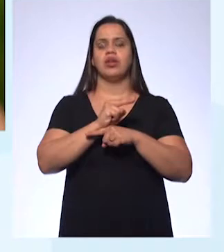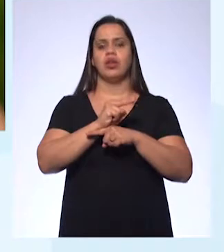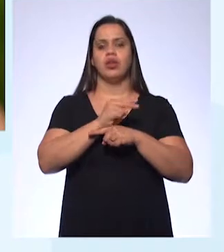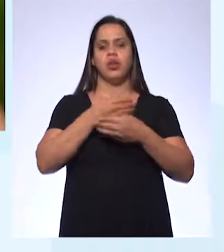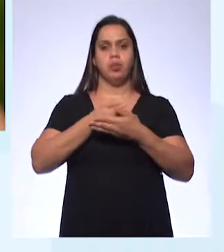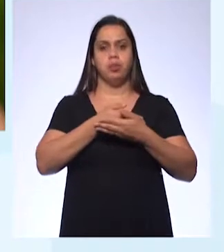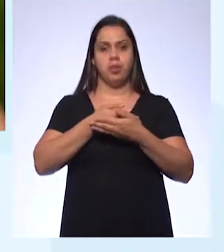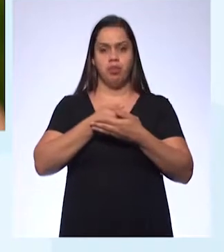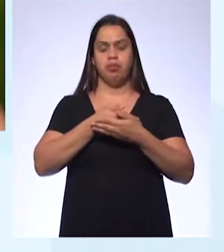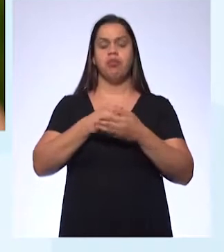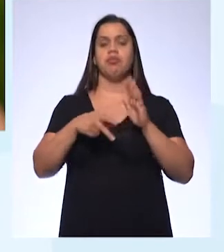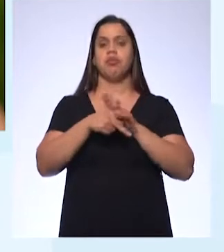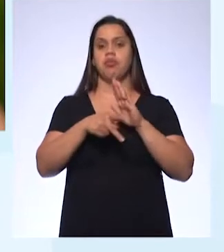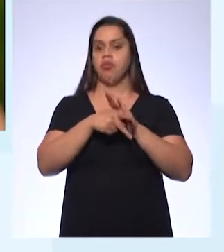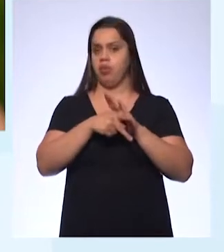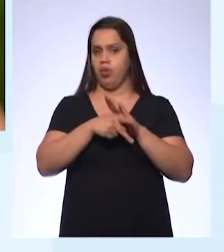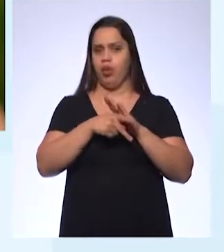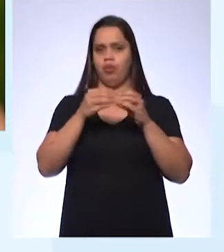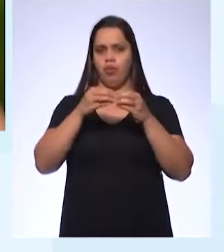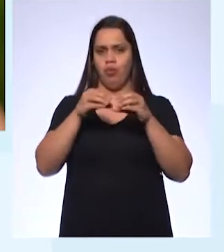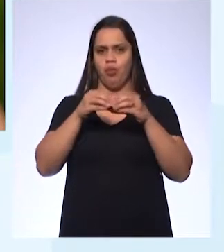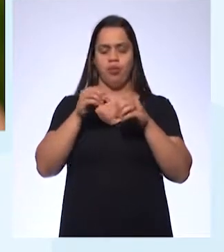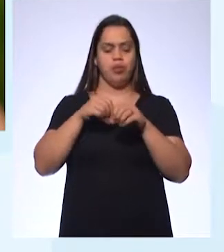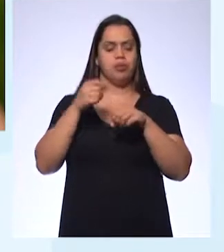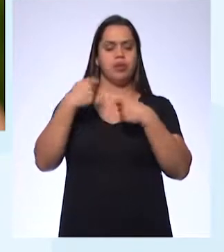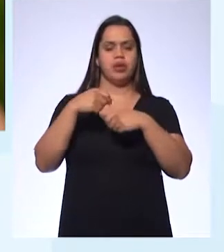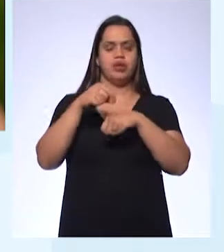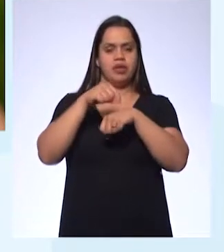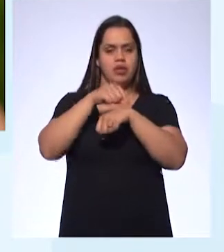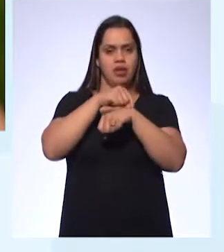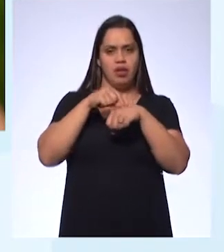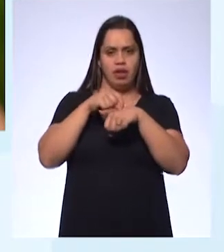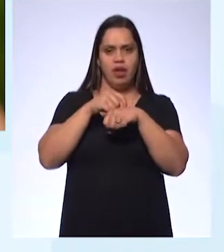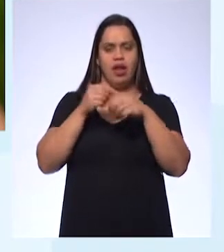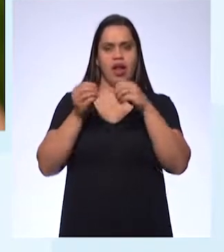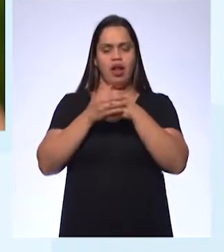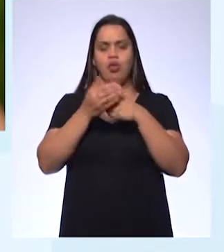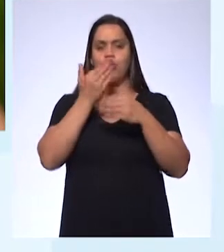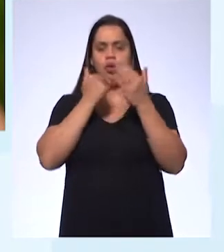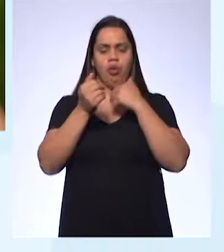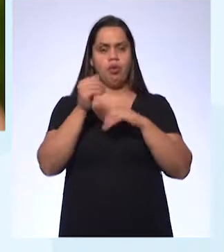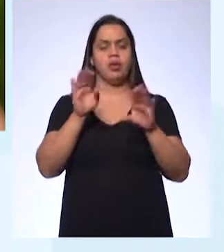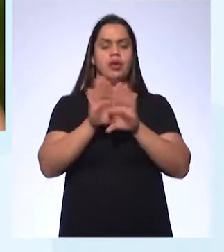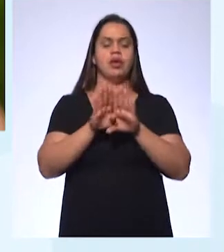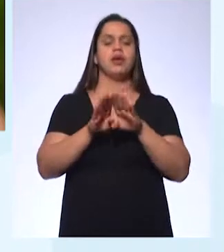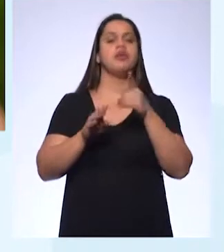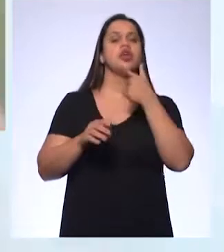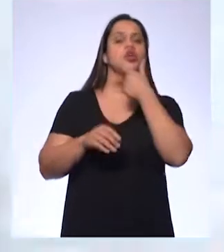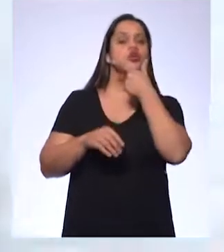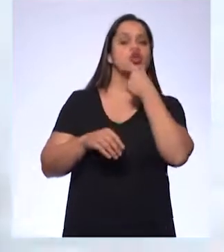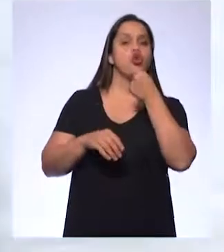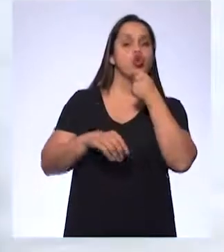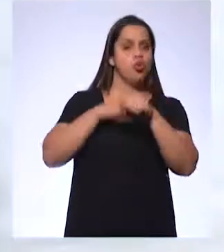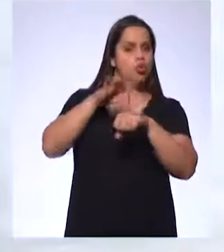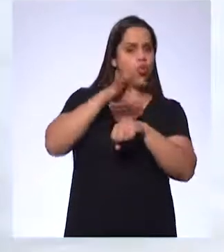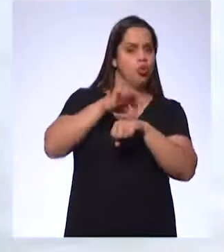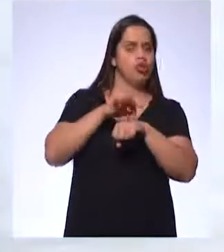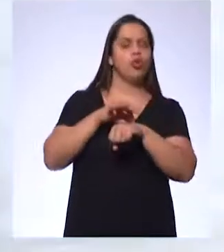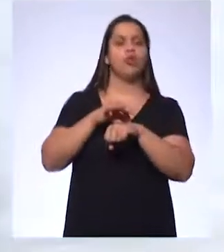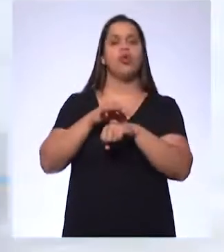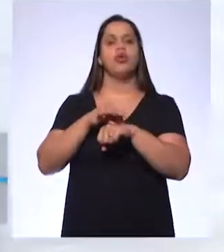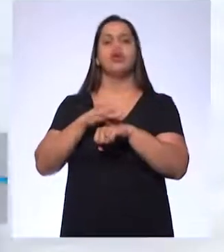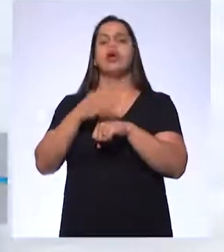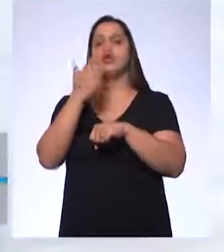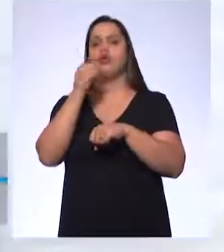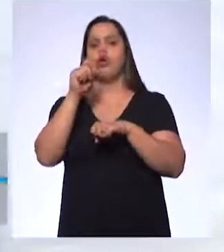bom? Então, normalmente, nos mosquitos é só a fêmea. O macho normalmente vai se alimentar de seiva, de planta.